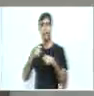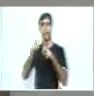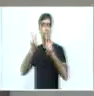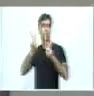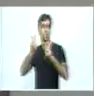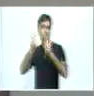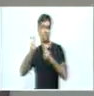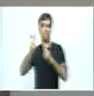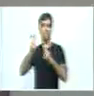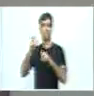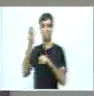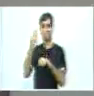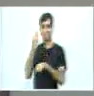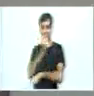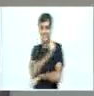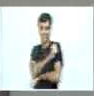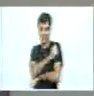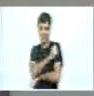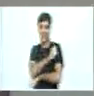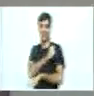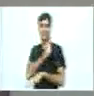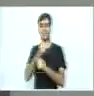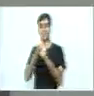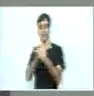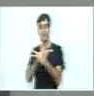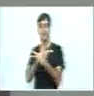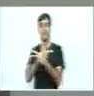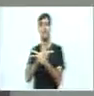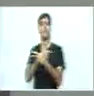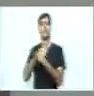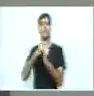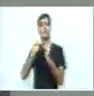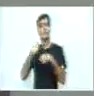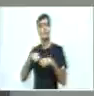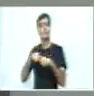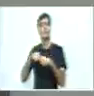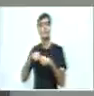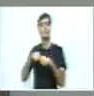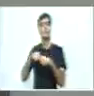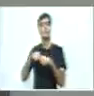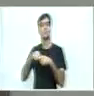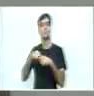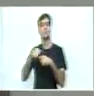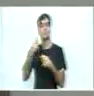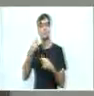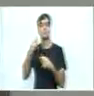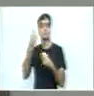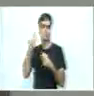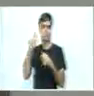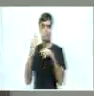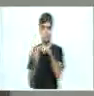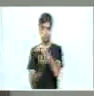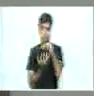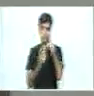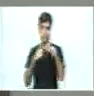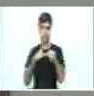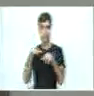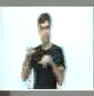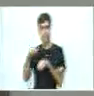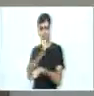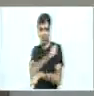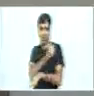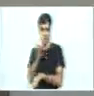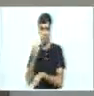parafraseando um ex-aluno da UFV, que em uma oportunidade que a Universidade Federal de Viçosa se encontrava em greve, ele falava